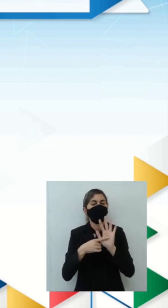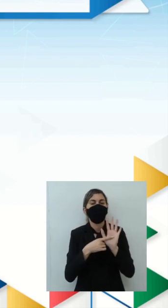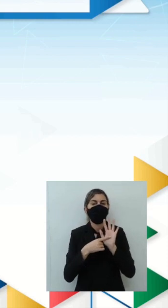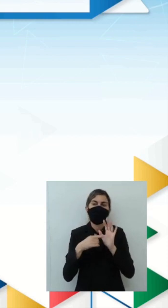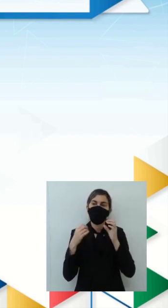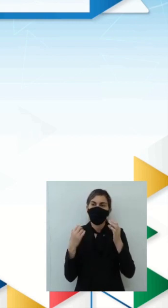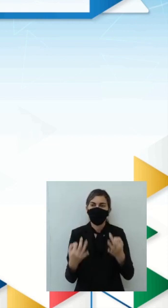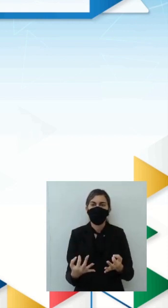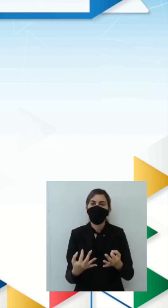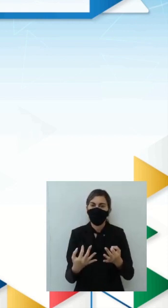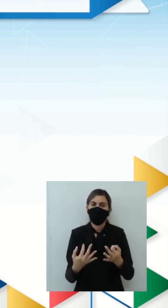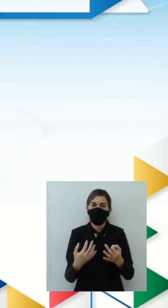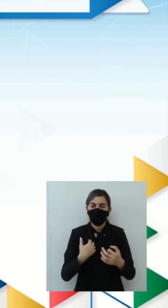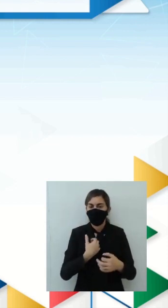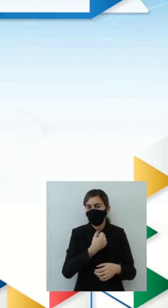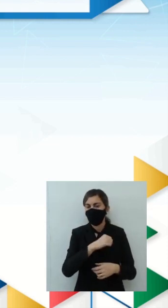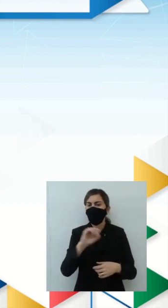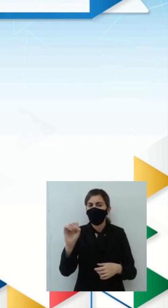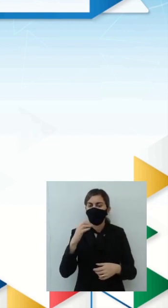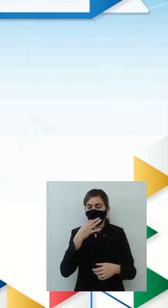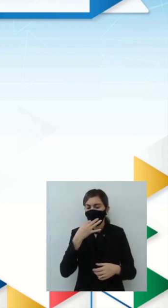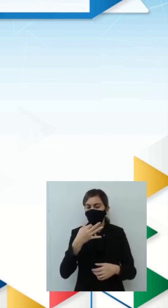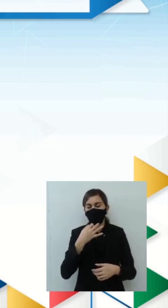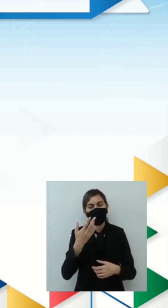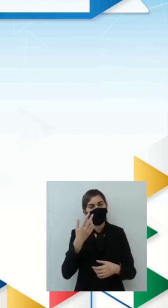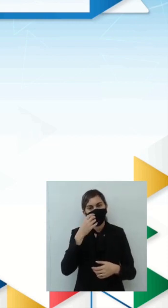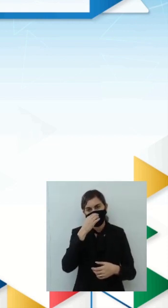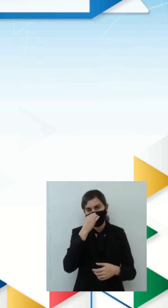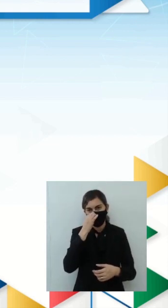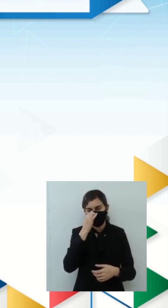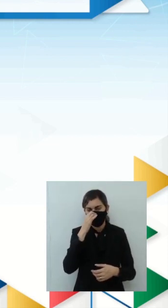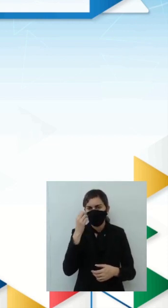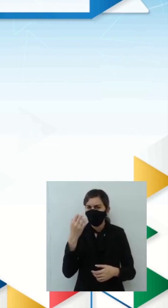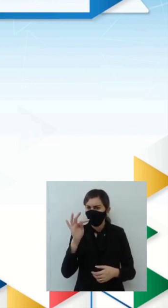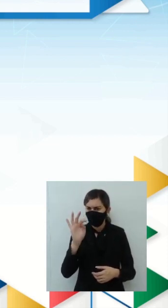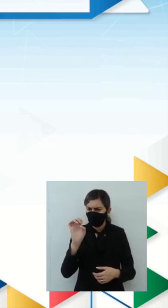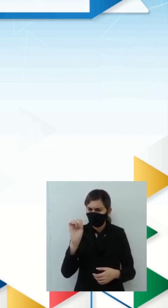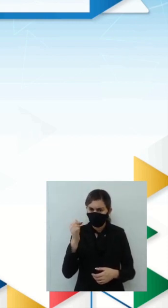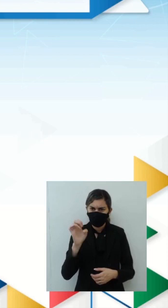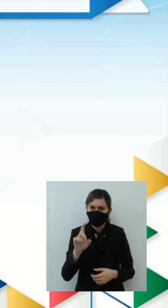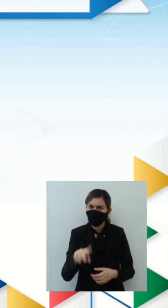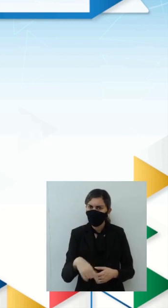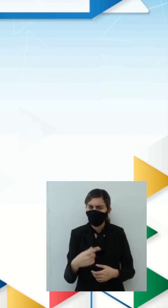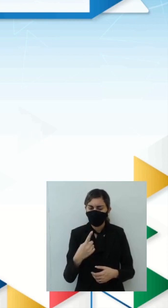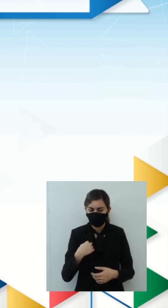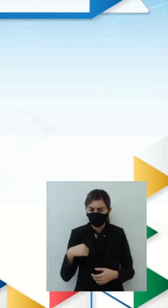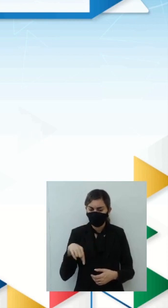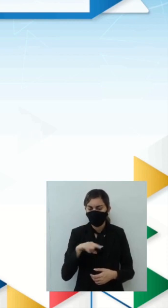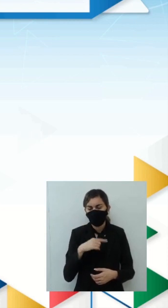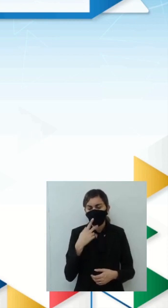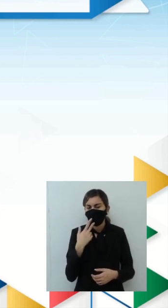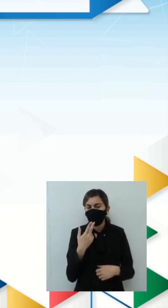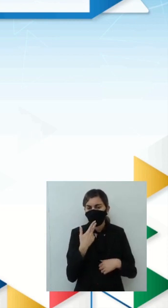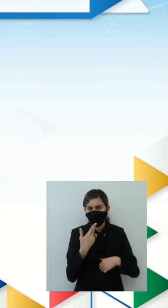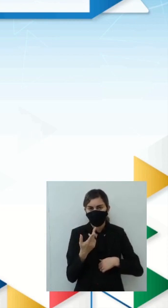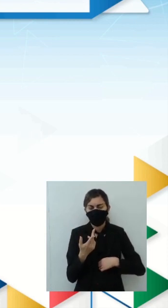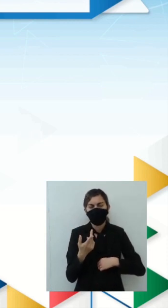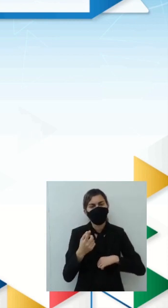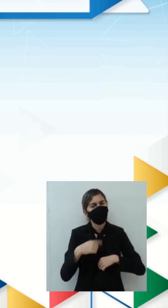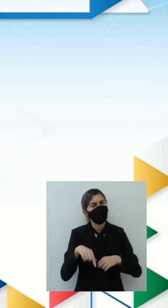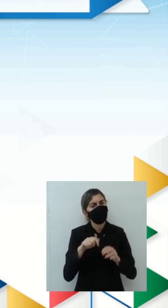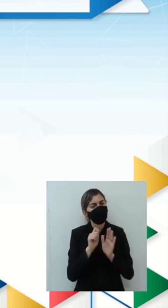quê? A questão da defesa da tese. Aí você me diz, tese, professor? Nós falamos, certo?